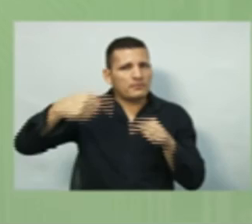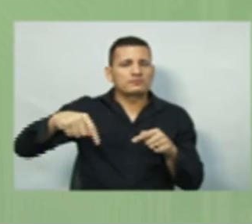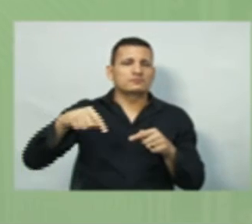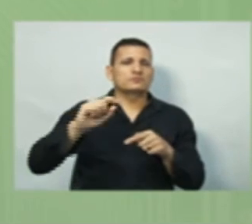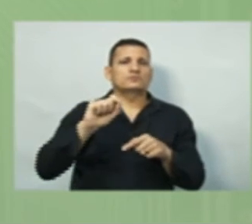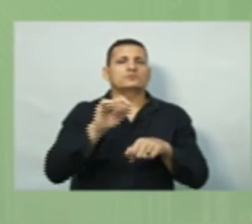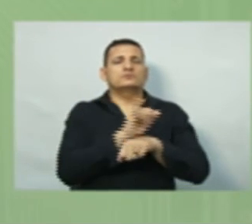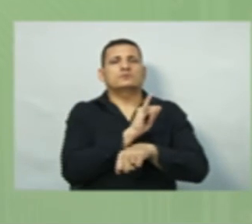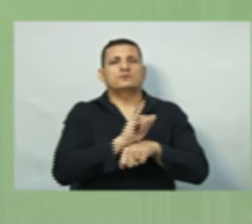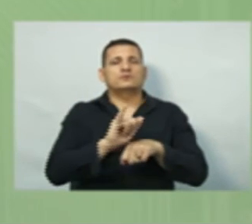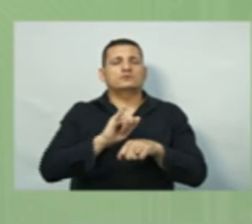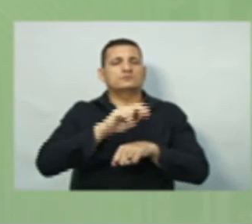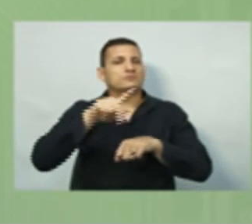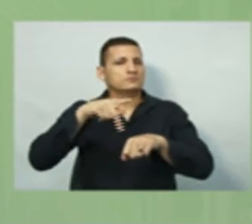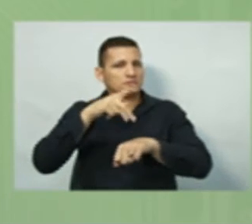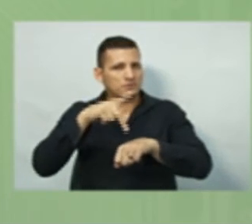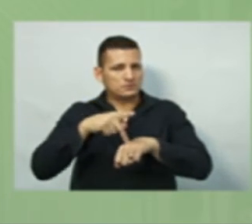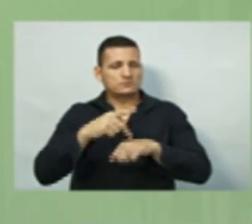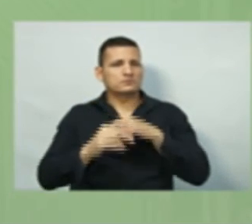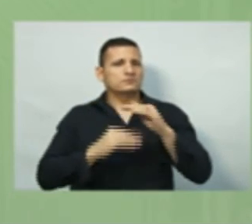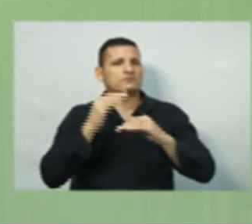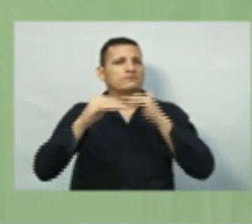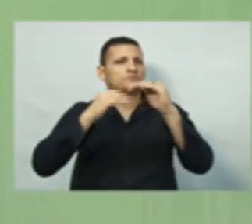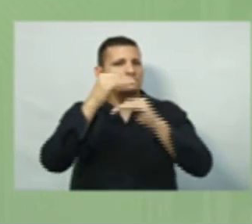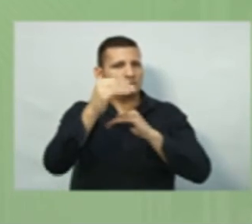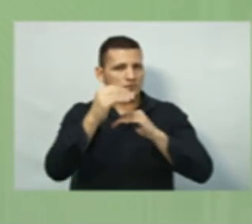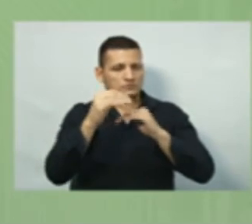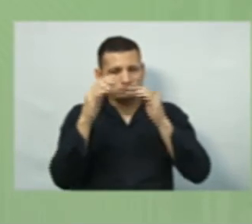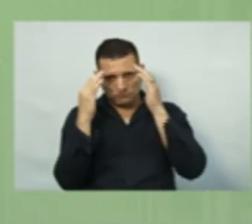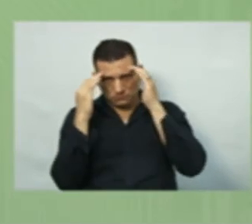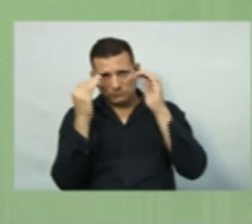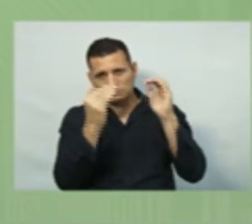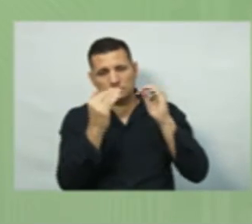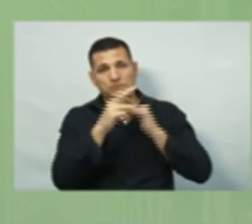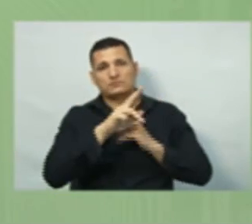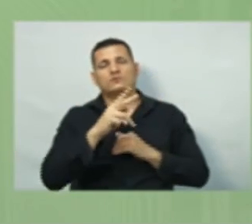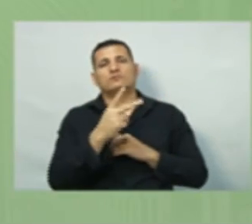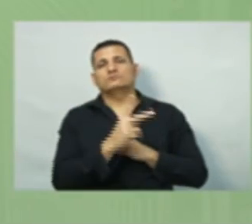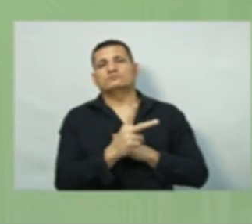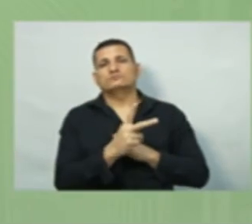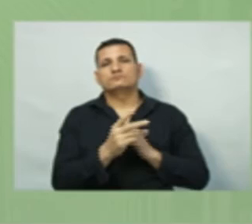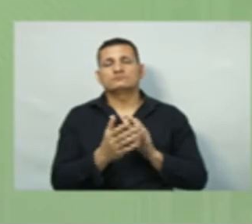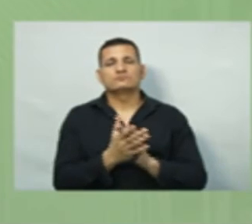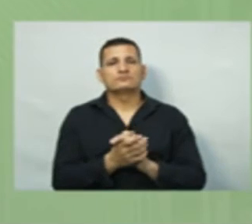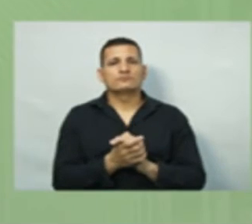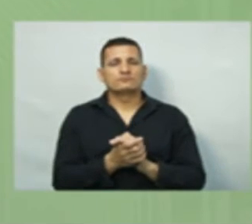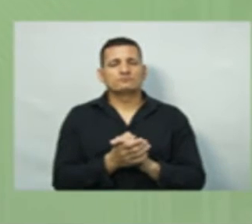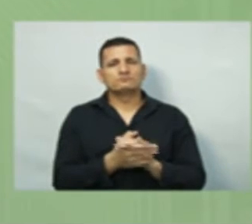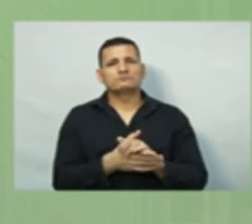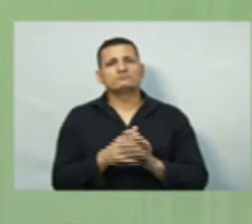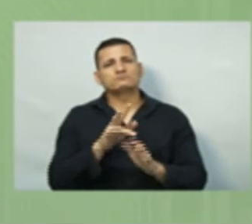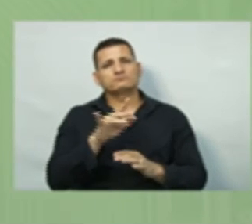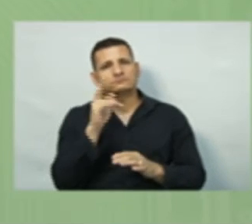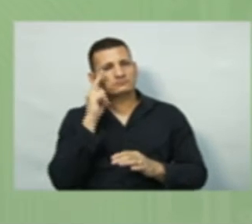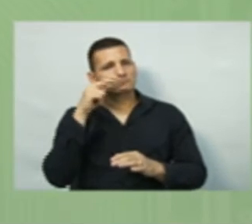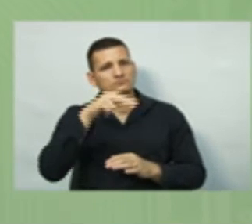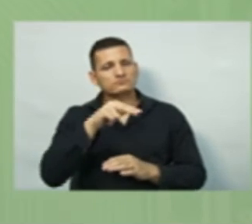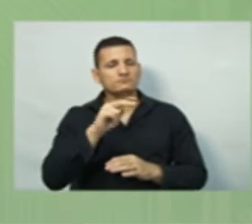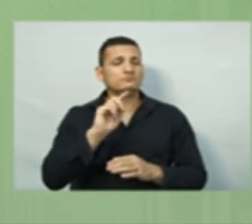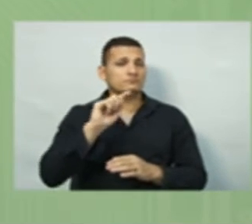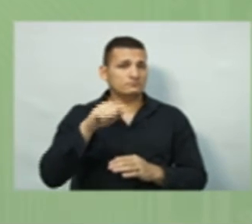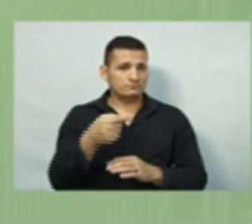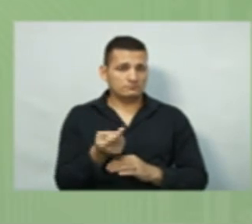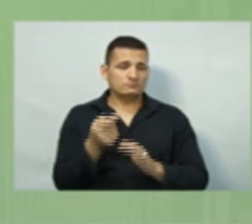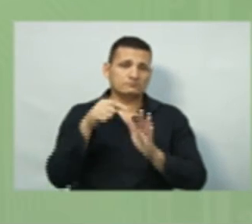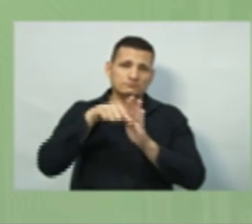uma estratégia nacional e o desenvolvimento digno desse nome. Então a gente vai ver essa questão, que a gente vai ver nas perguntas depois,